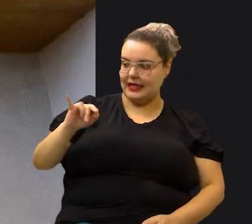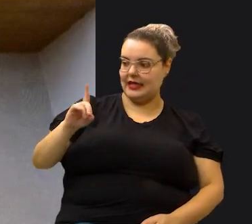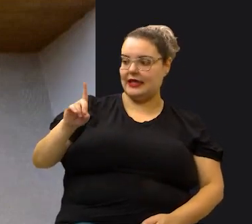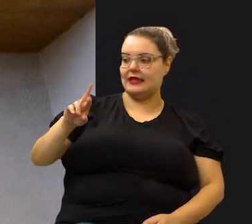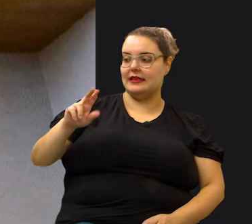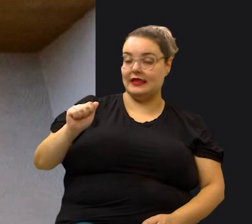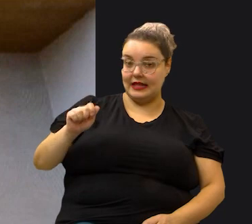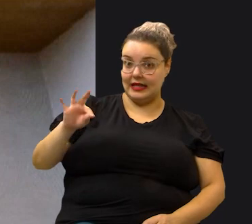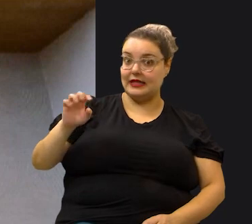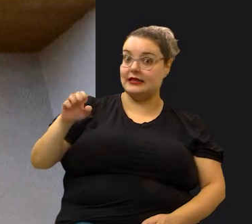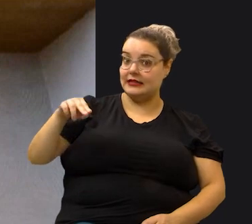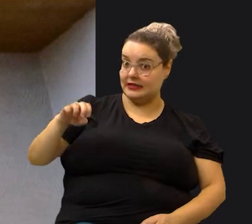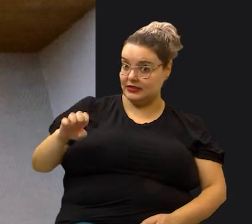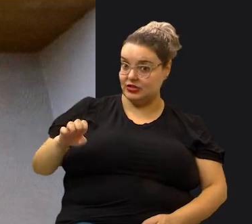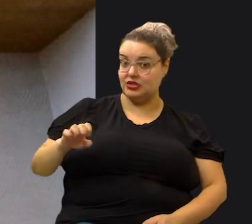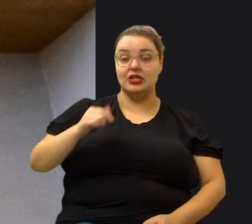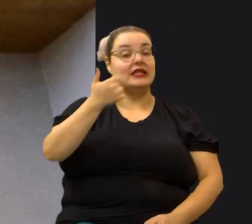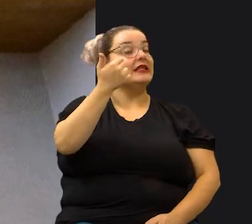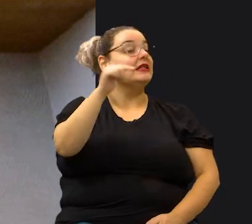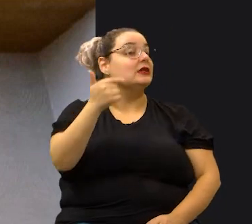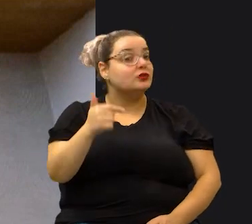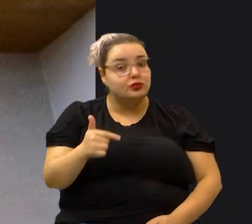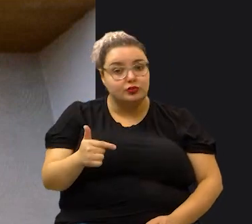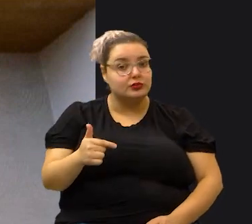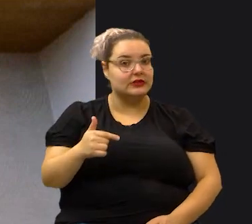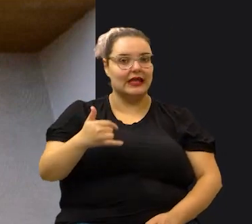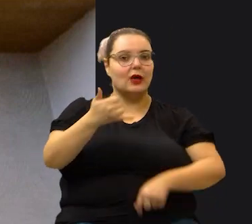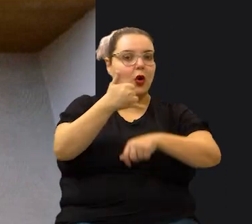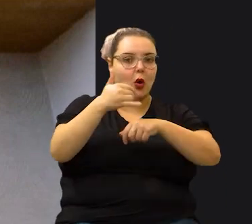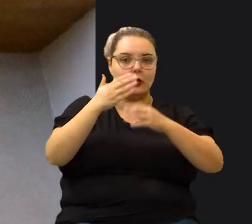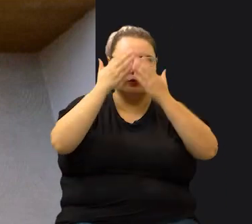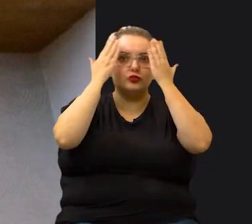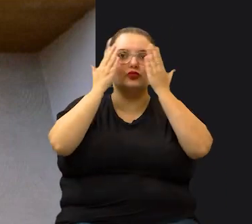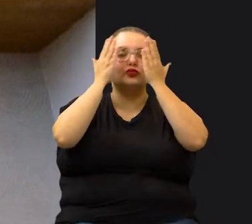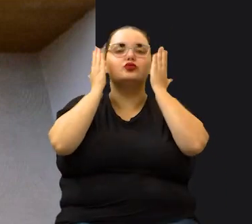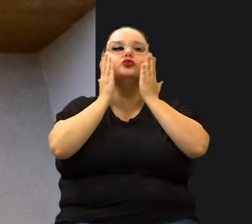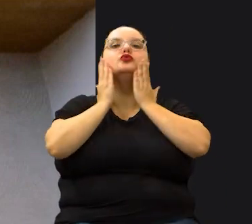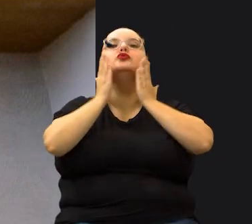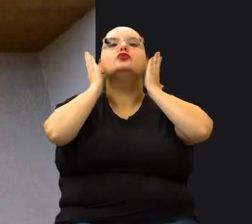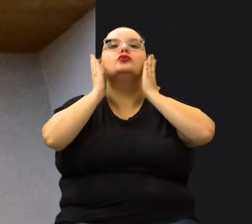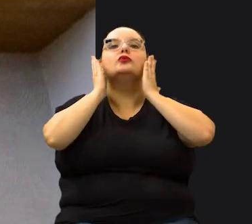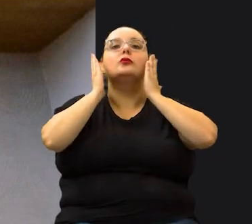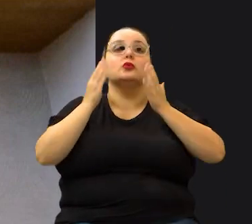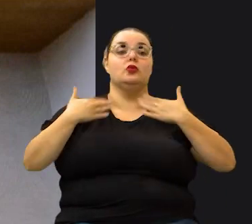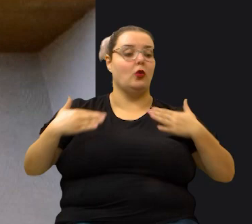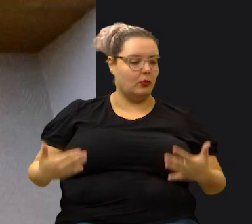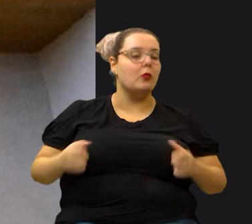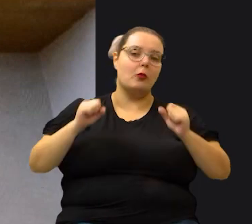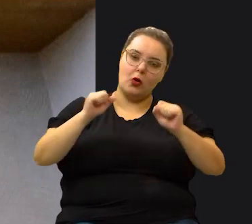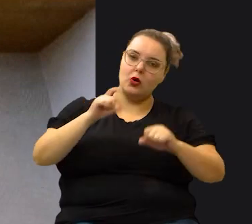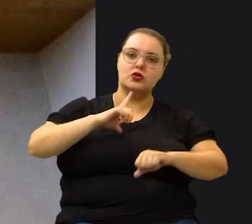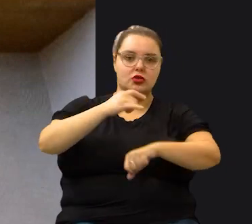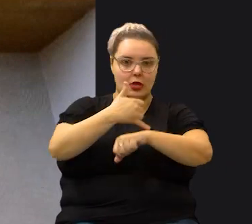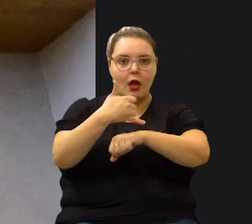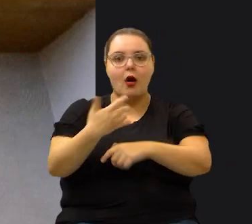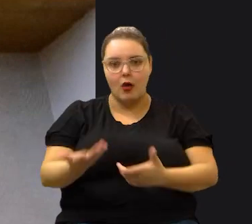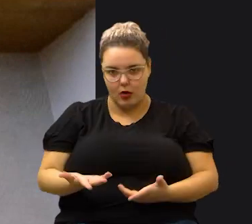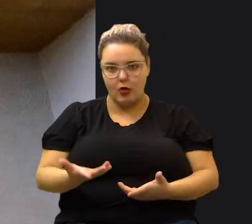mas que façam uma reposição adequada do manto hídrico na pele, principalmente no rosto. Existem vários,